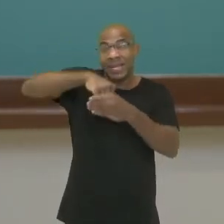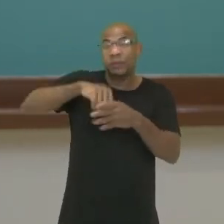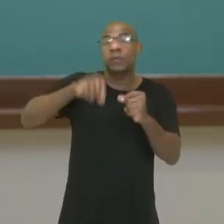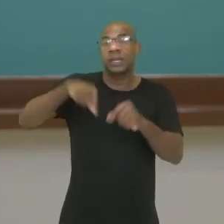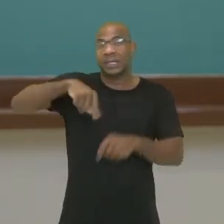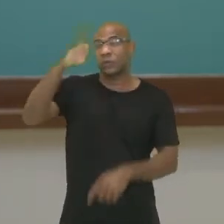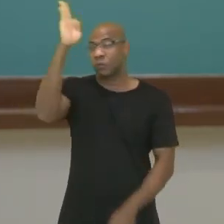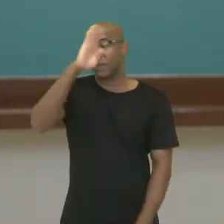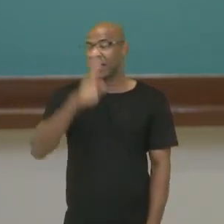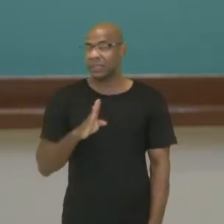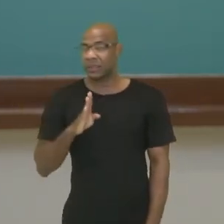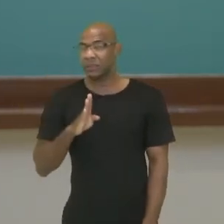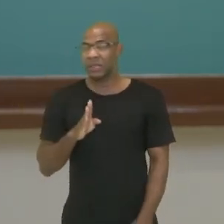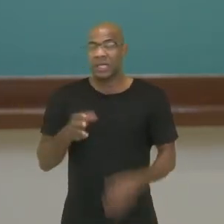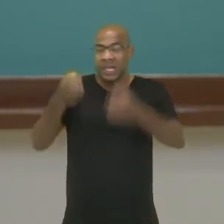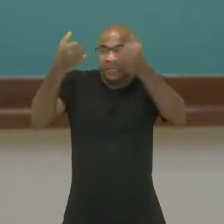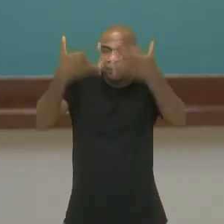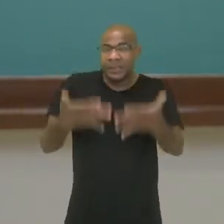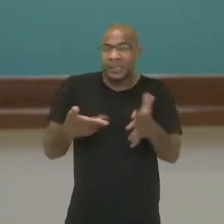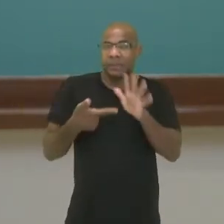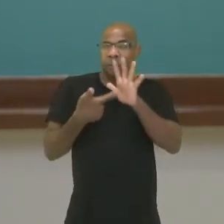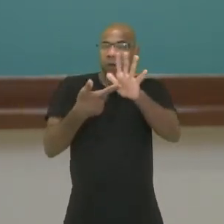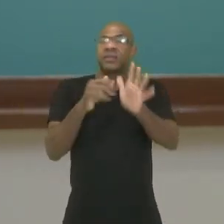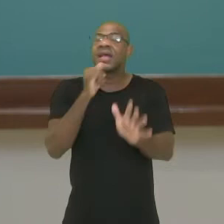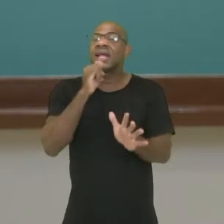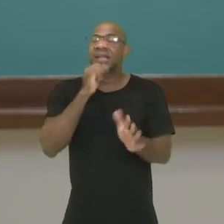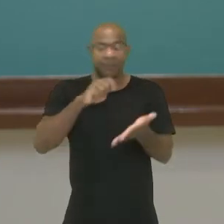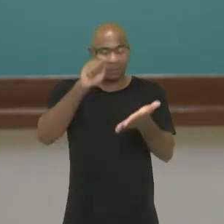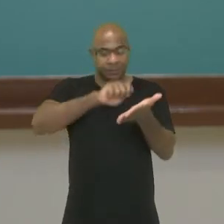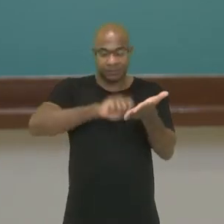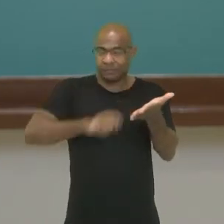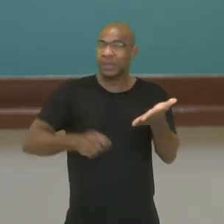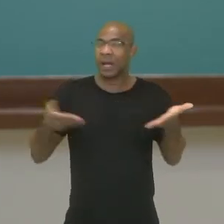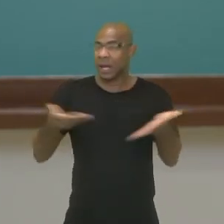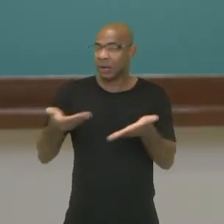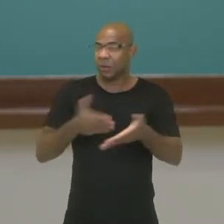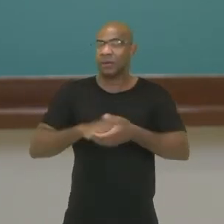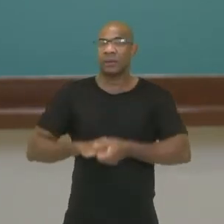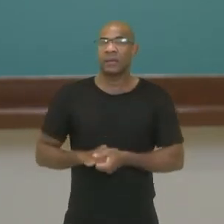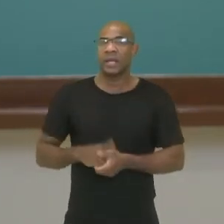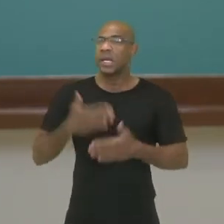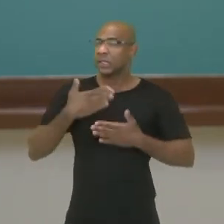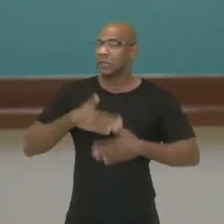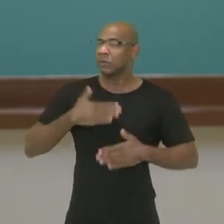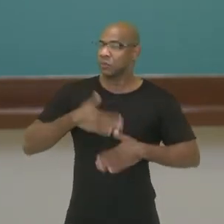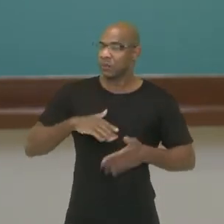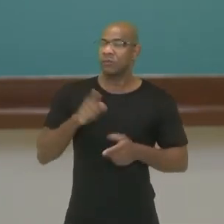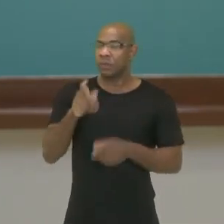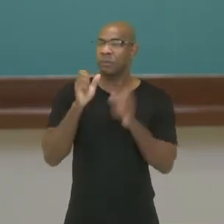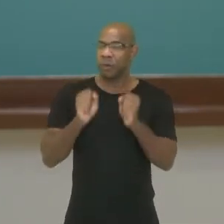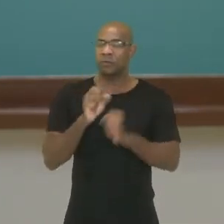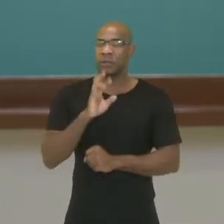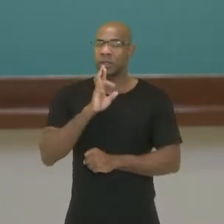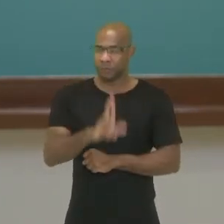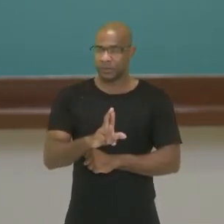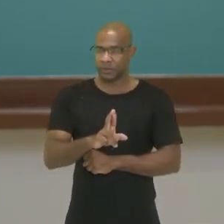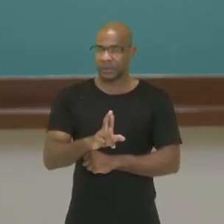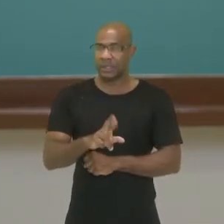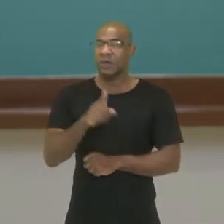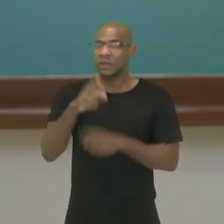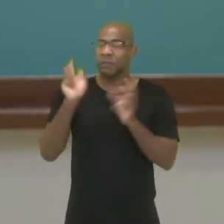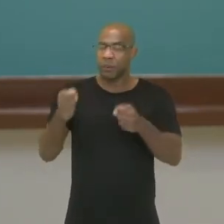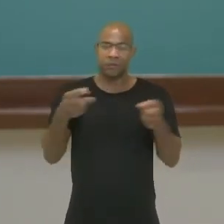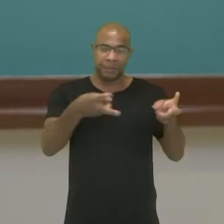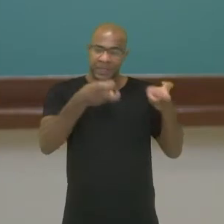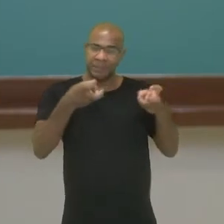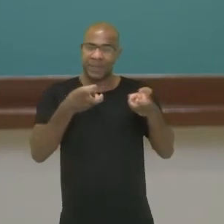Cite exemplos escrevendo um parágrafo em seu caderno. Questão importante e tranquila que vocês podem vislumbrar aí no dia a dia, né? Daquilo